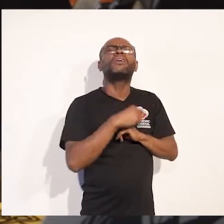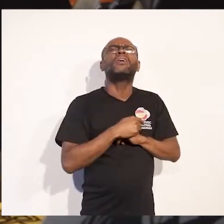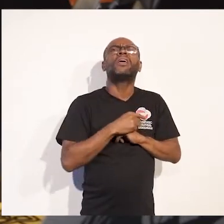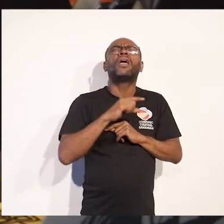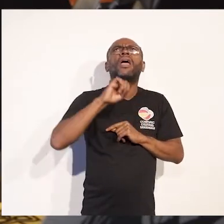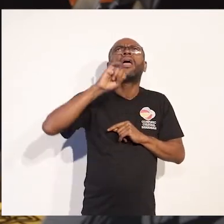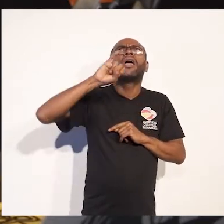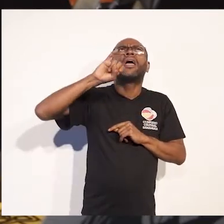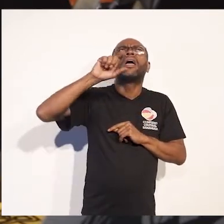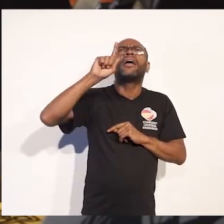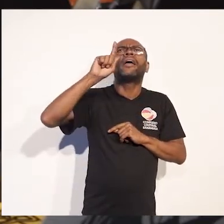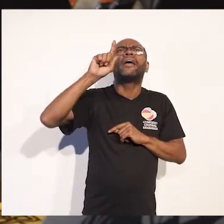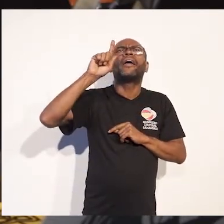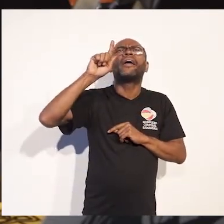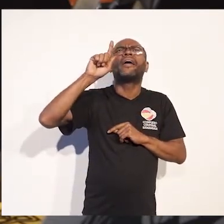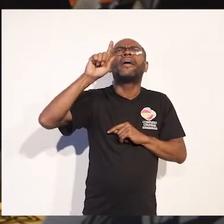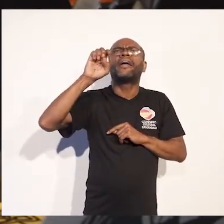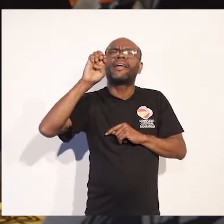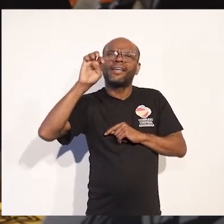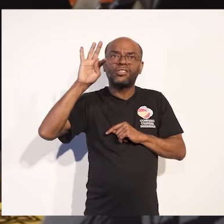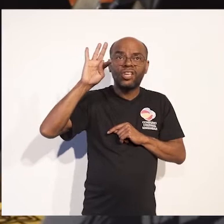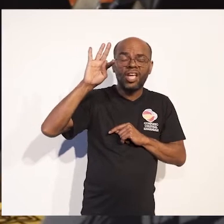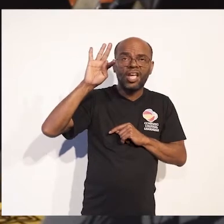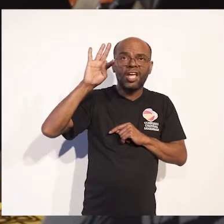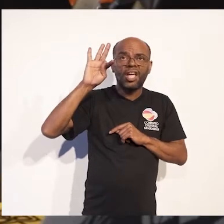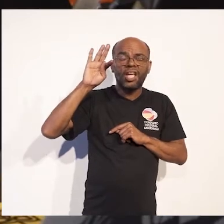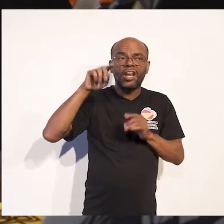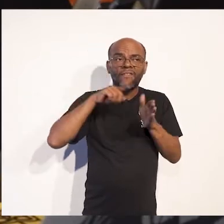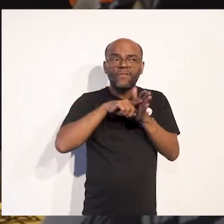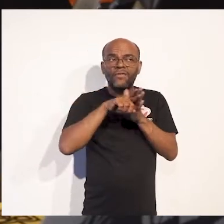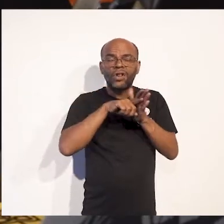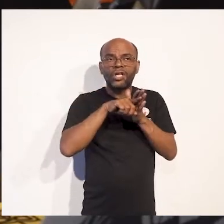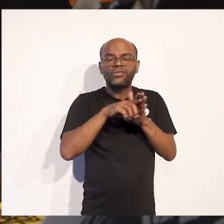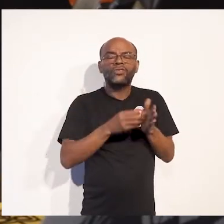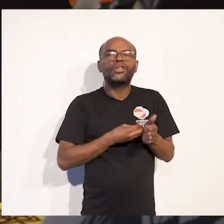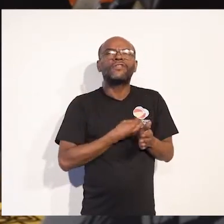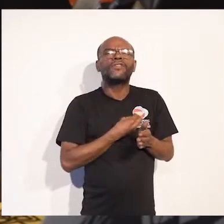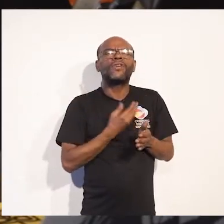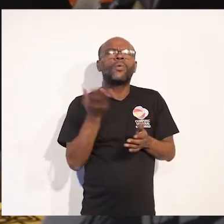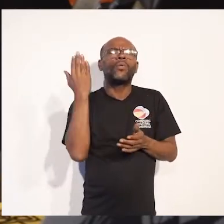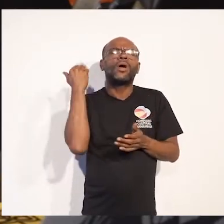como Goethe. Goethe foi um filósofo alemão que ele viveu entre